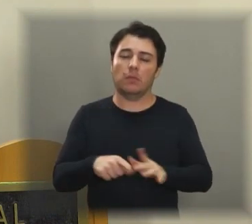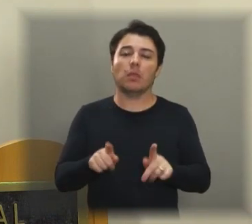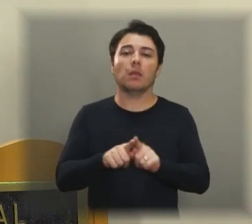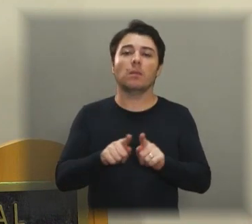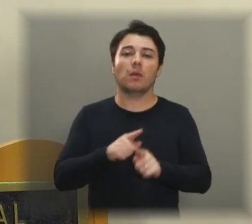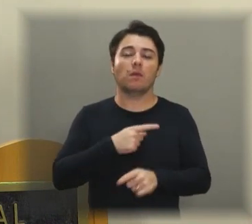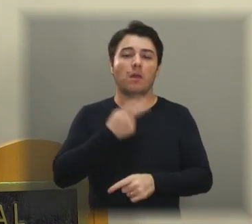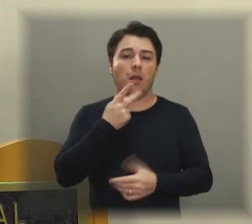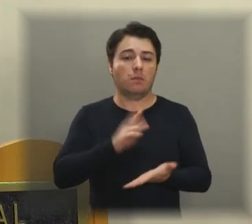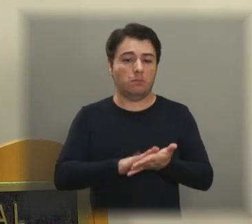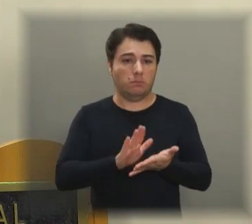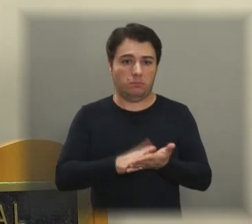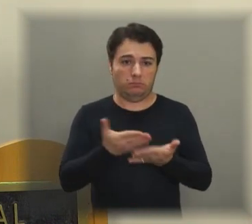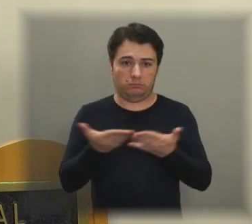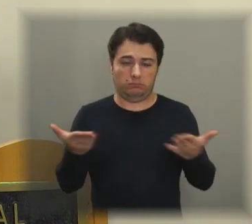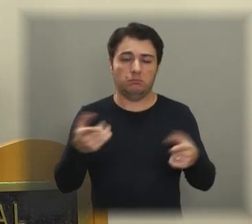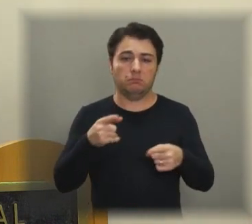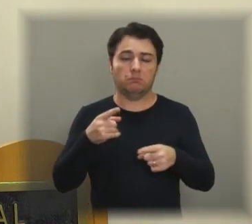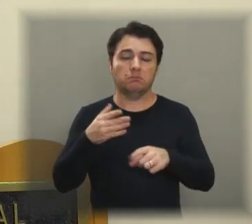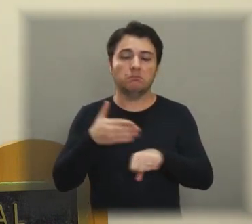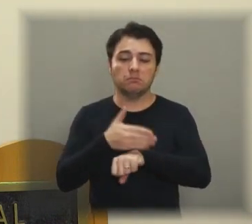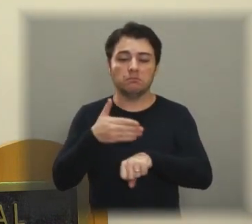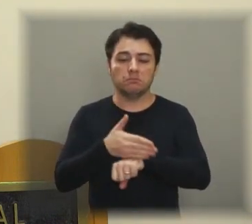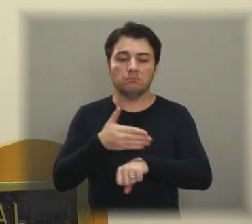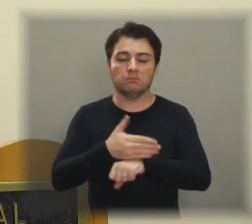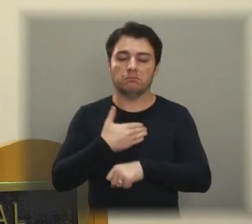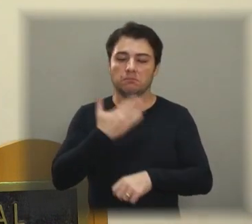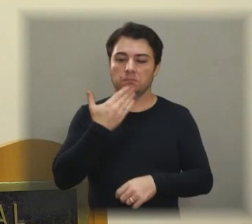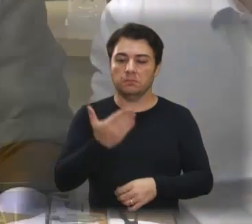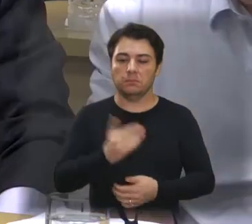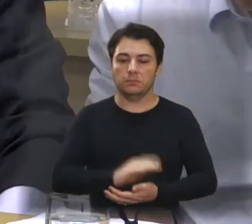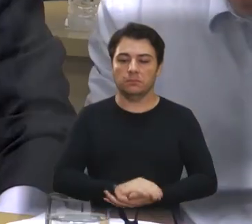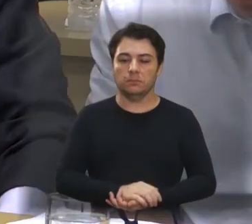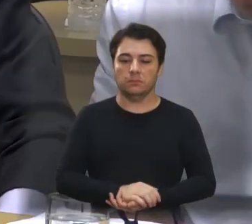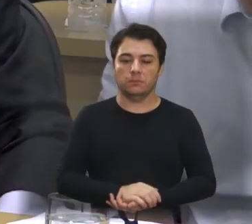parabenizando a todos vocês pela participação obrigado